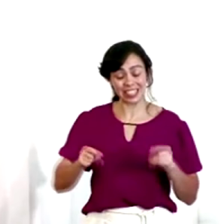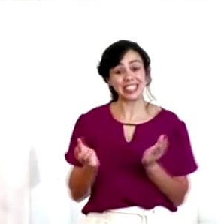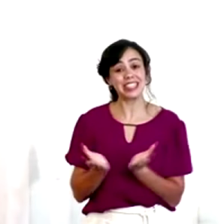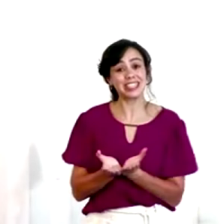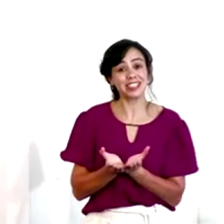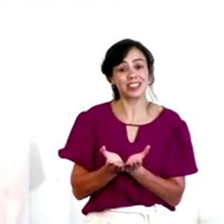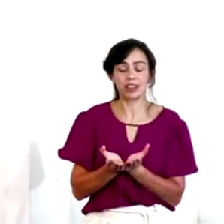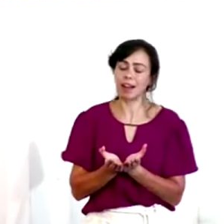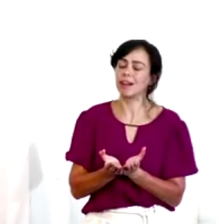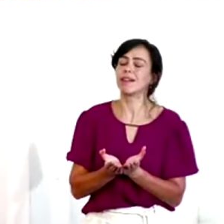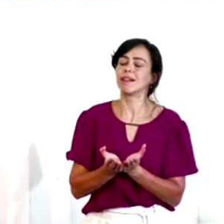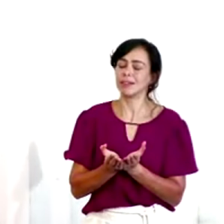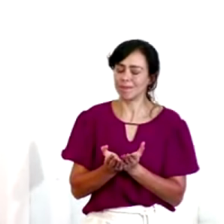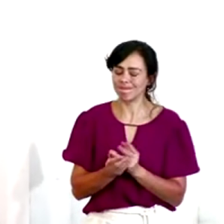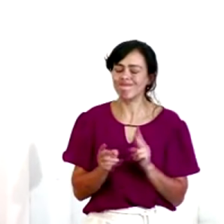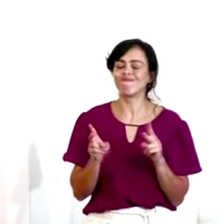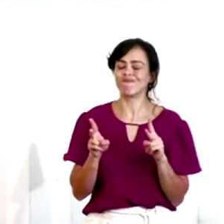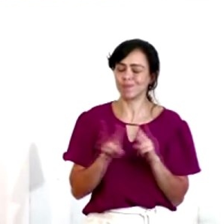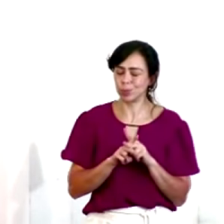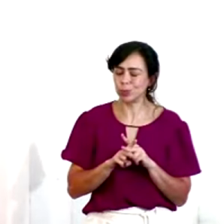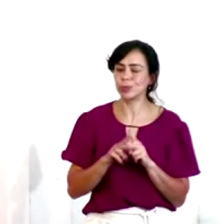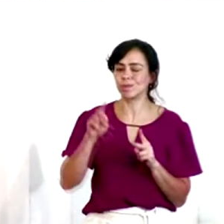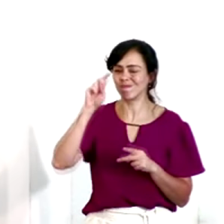lutas e dificuldades. E talvez